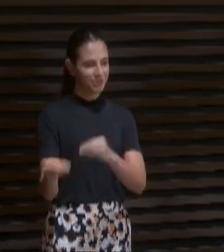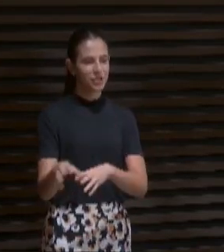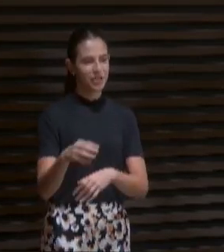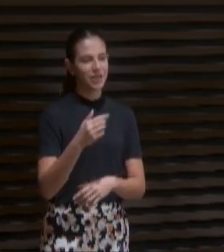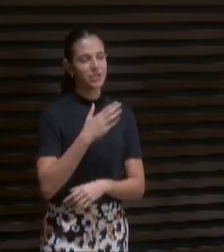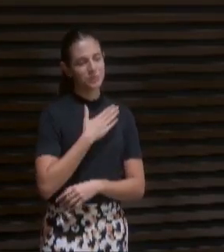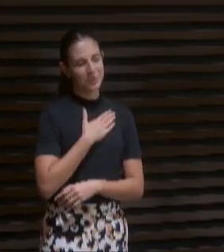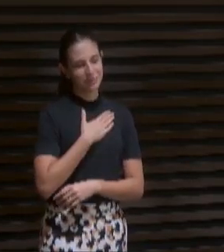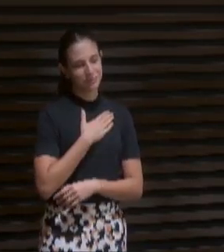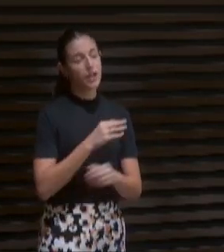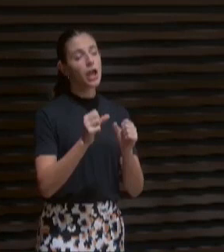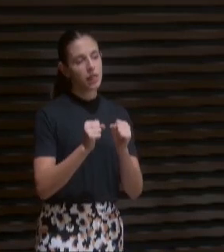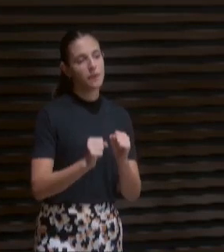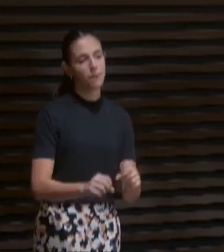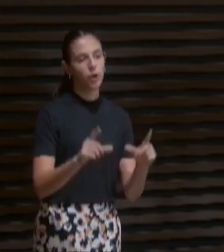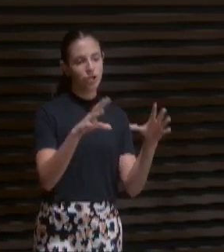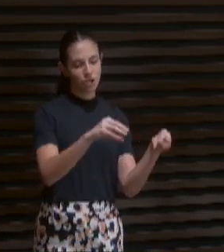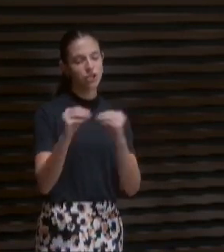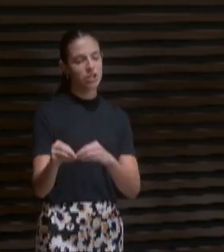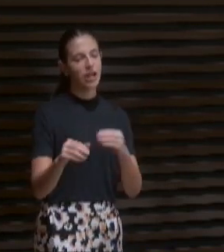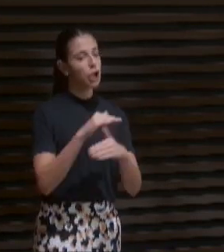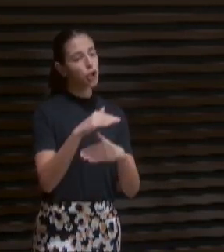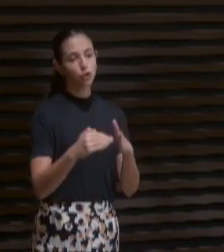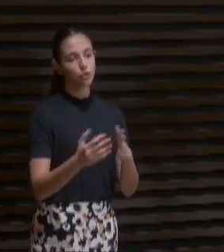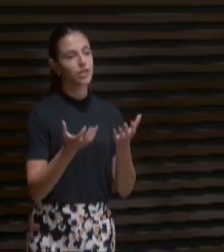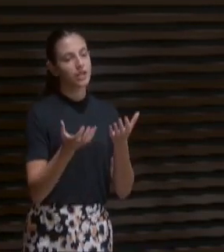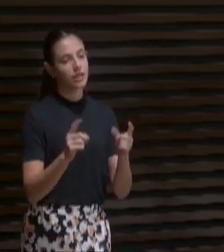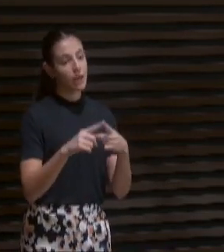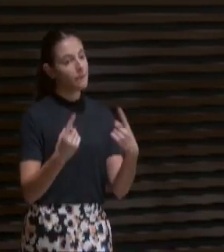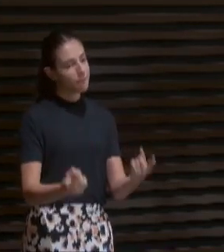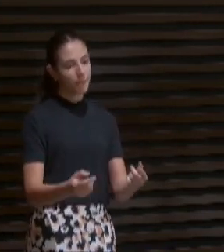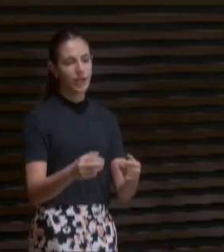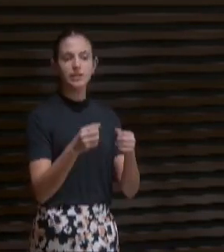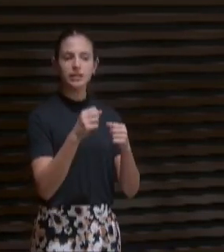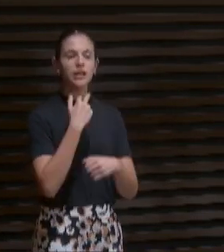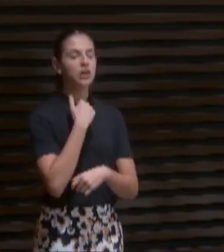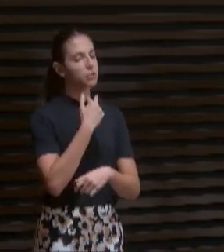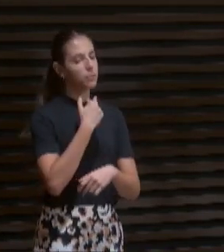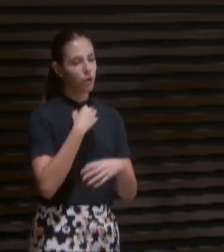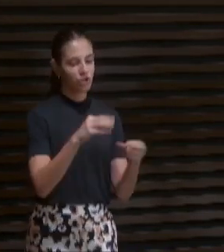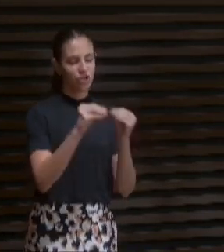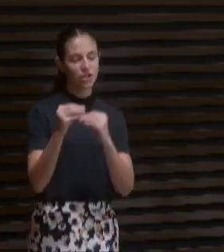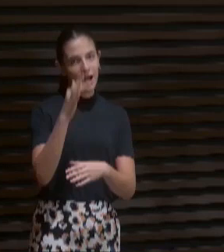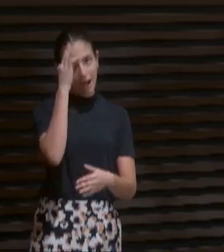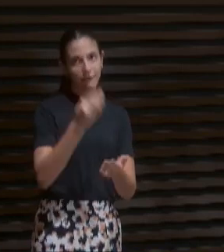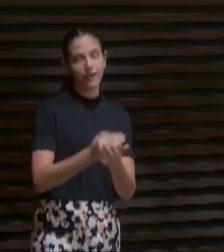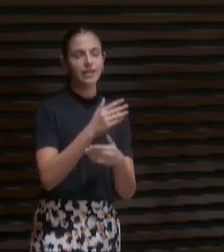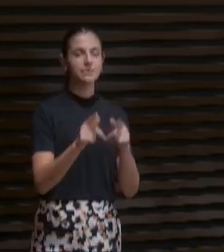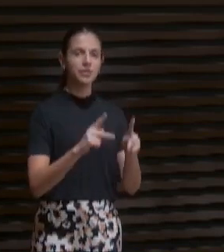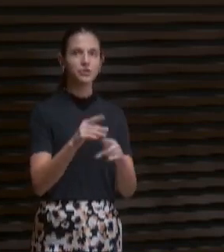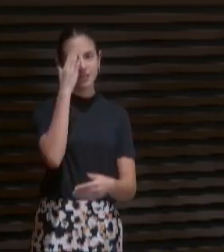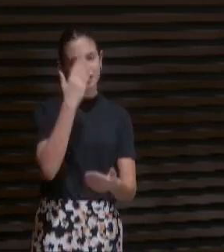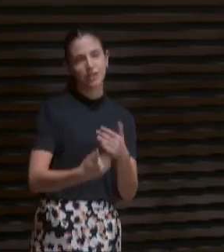Eles podem tirar a placa que quiser, mas eles não podem demover a fé daqueles que creem no Senhor Jesus Cristo.